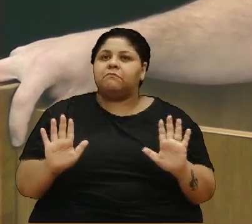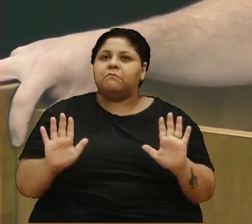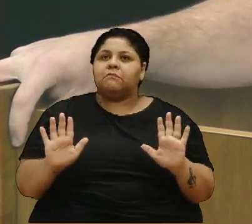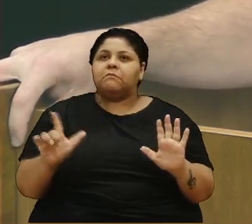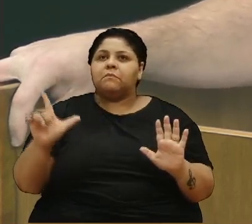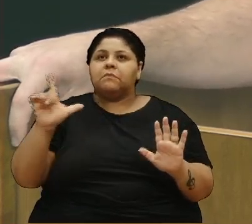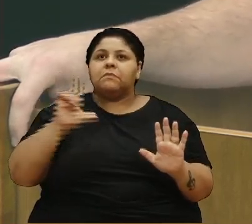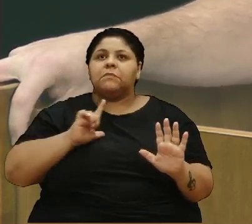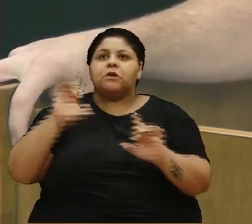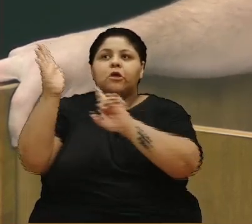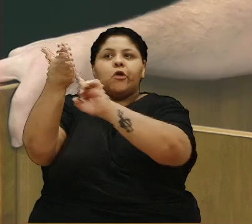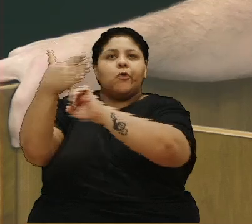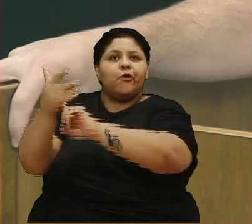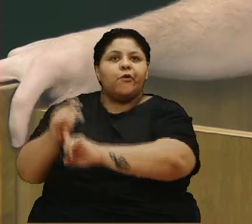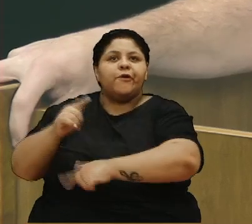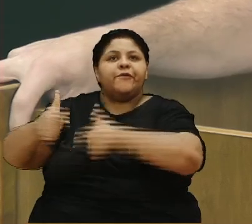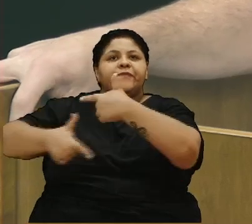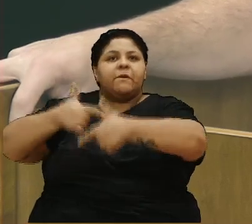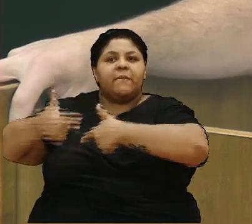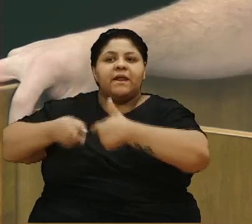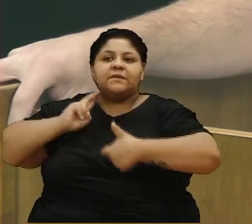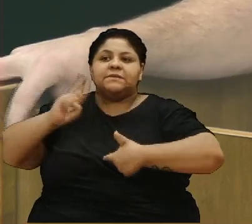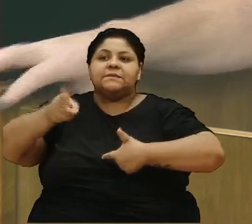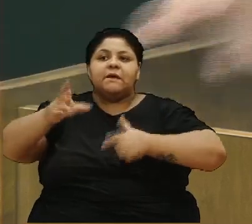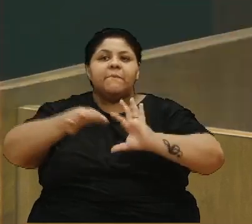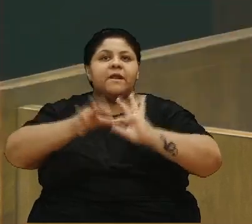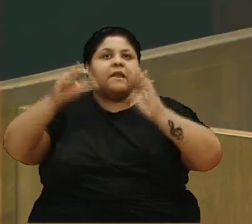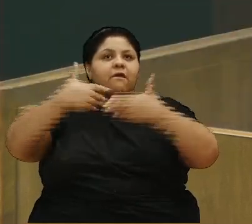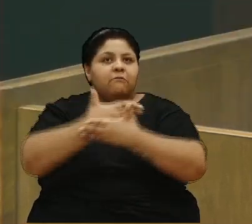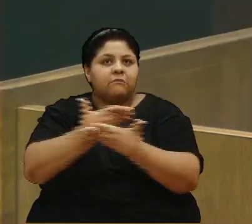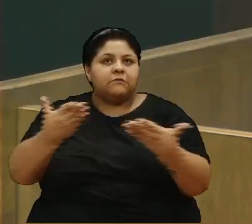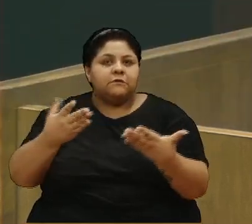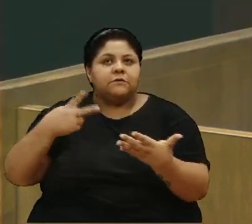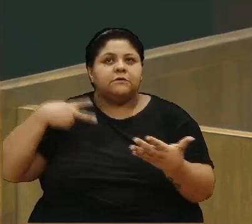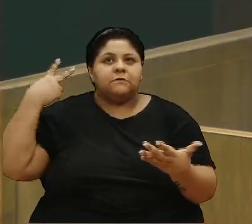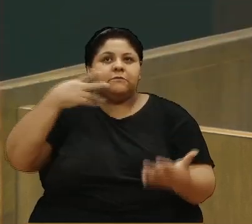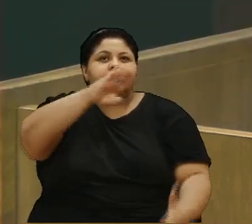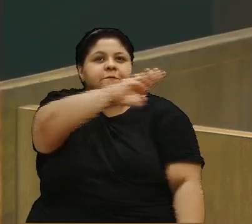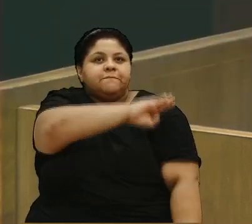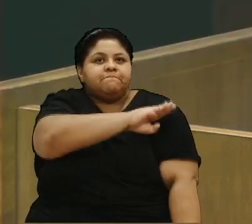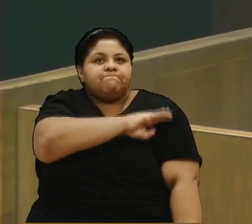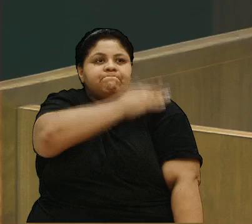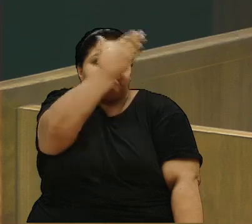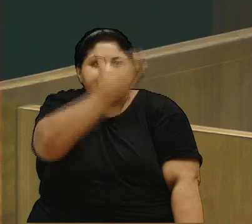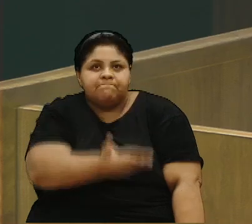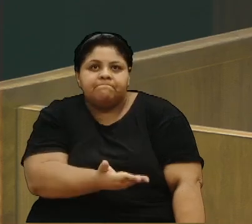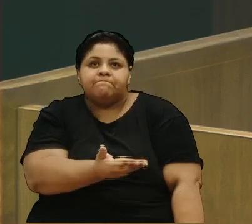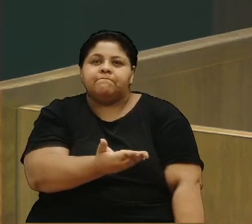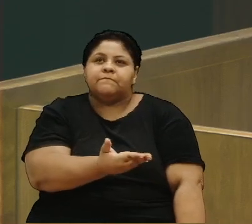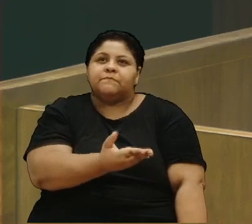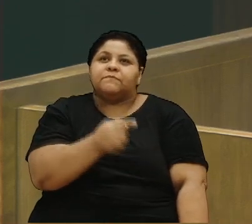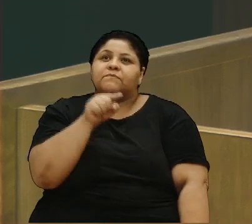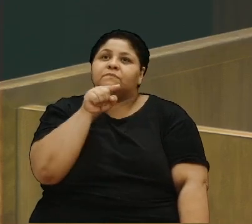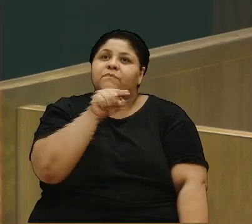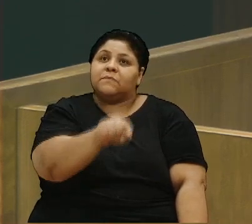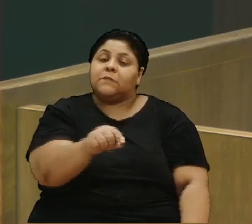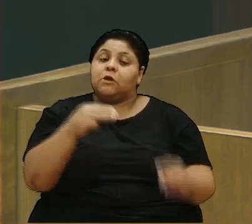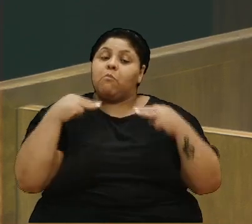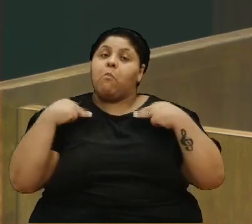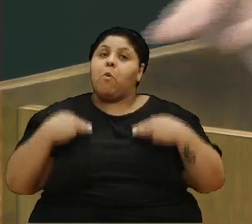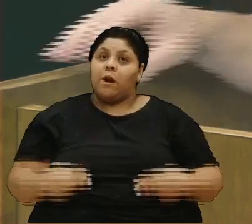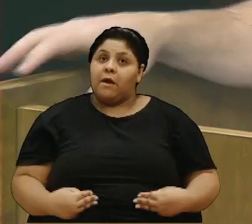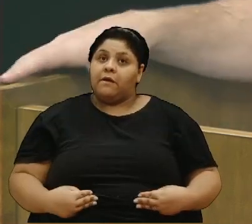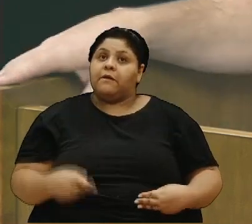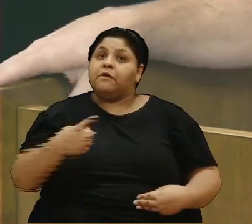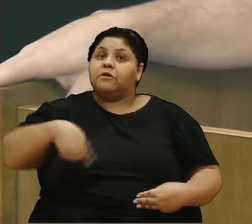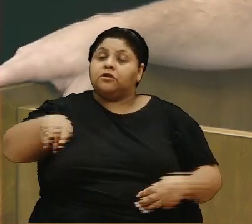Tenho bandeira, trabalho, estou sempre à disposição. E vereador, capitão Ramon, o senhor que prega a moral, a